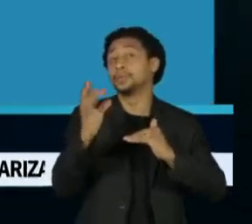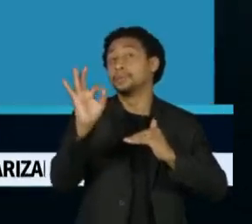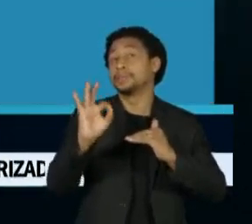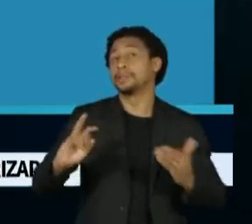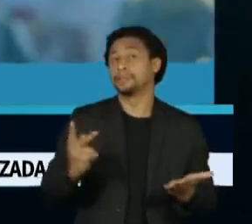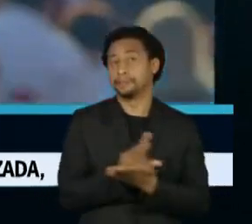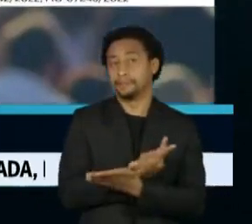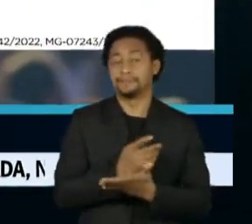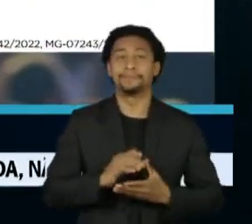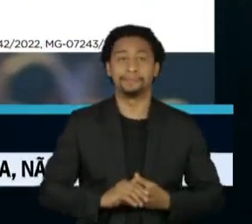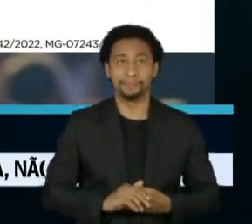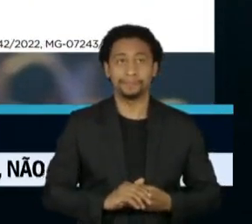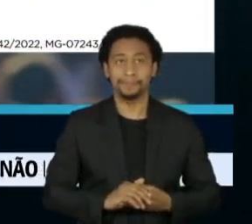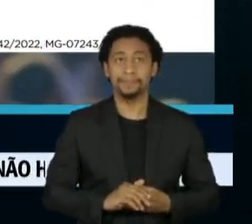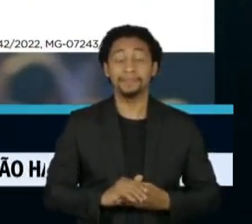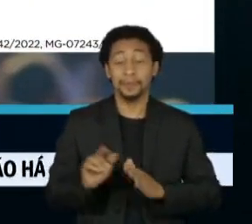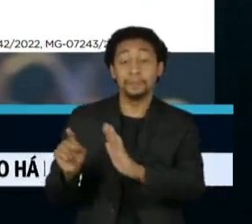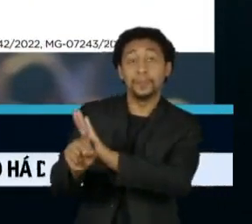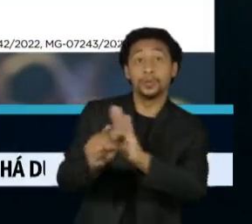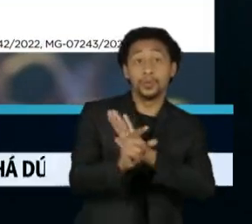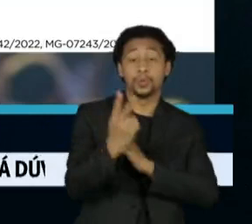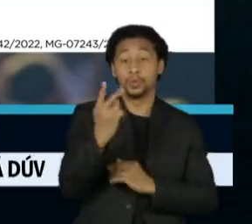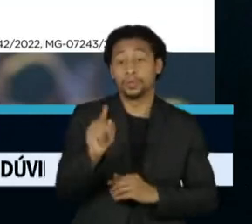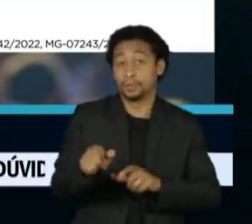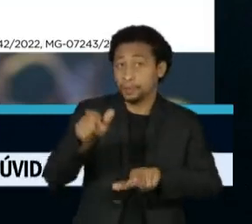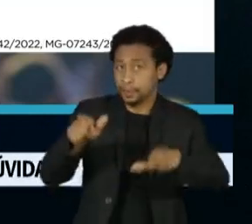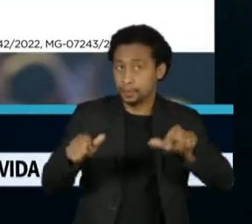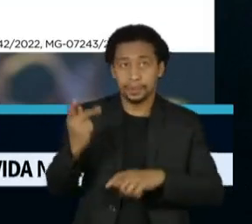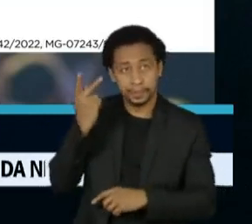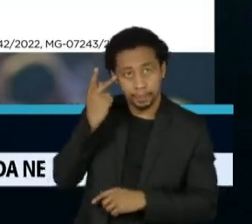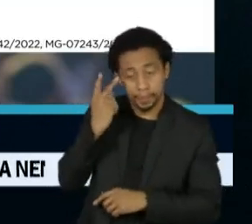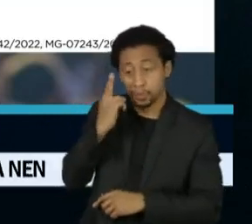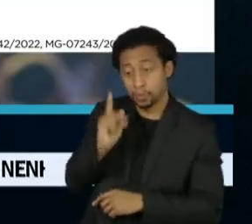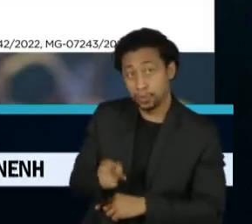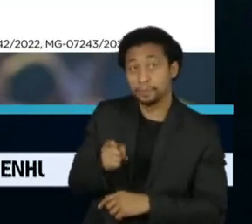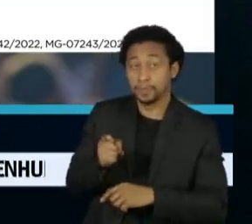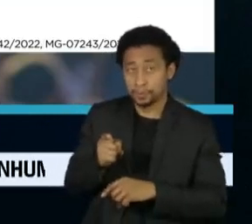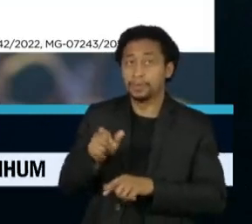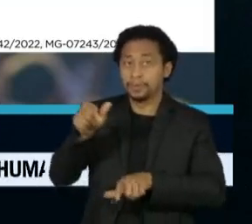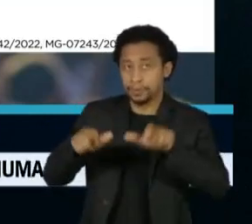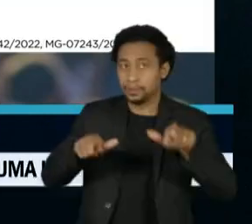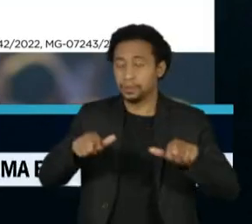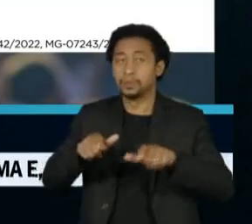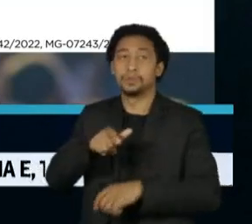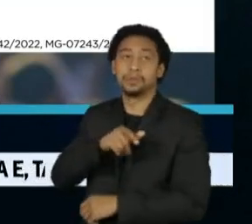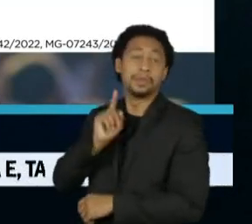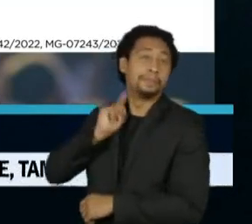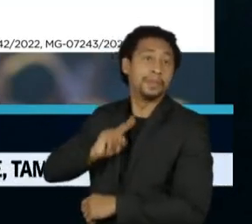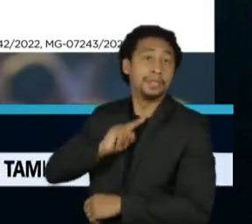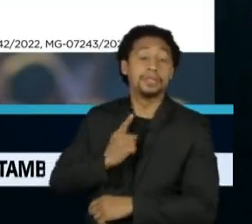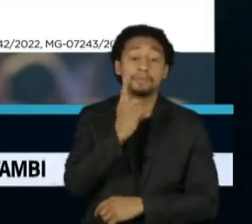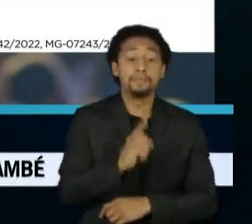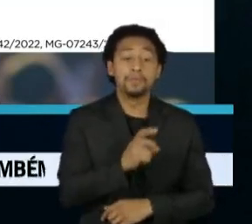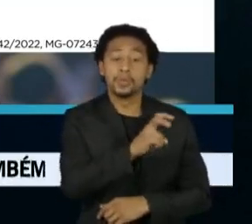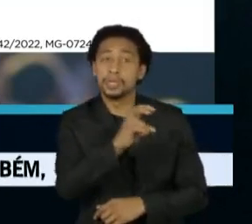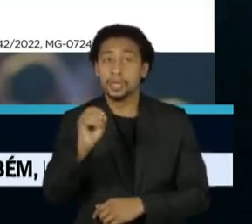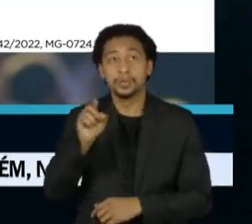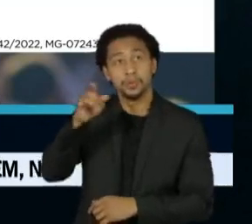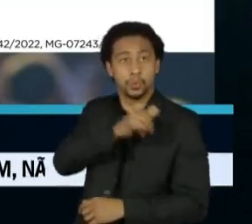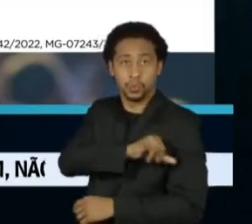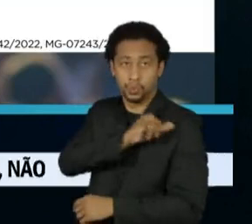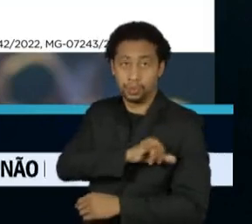pontos. A Quest ouviu 2 mil eleitores paulistas, outros 2 mil mineiros e 1.500 no Rio.